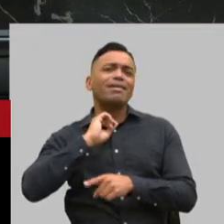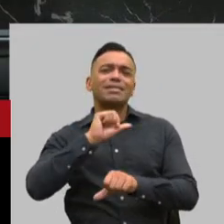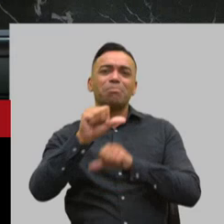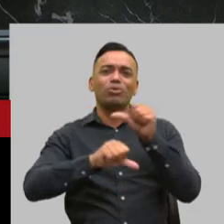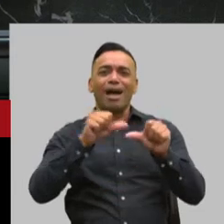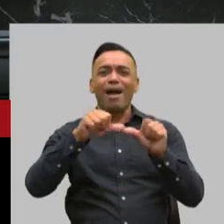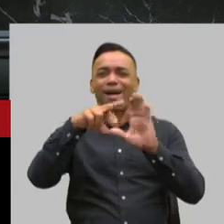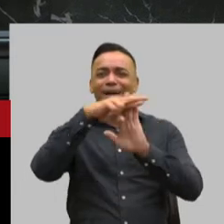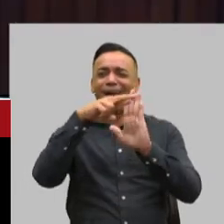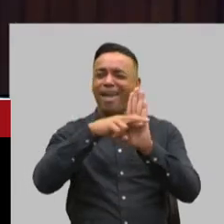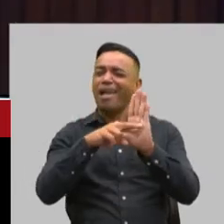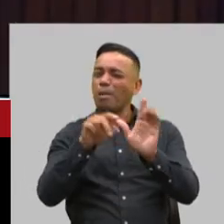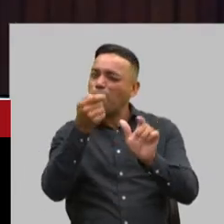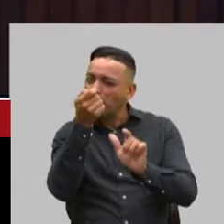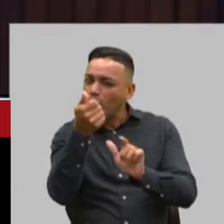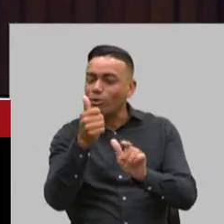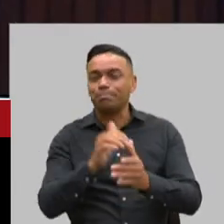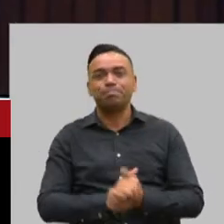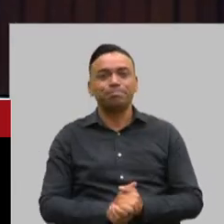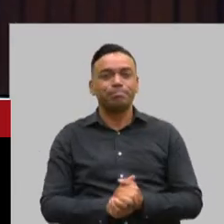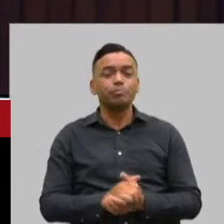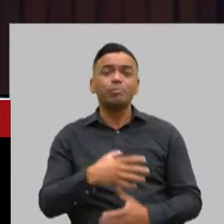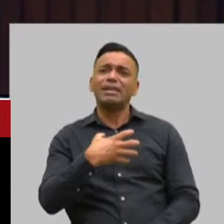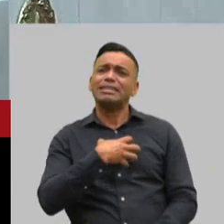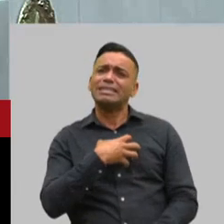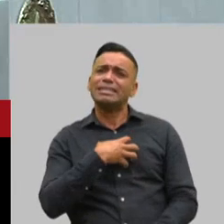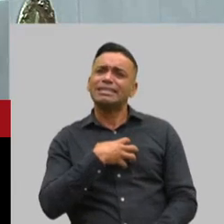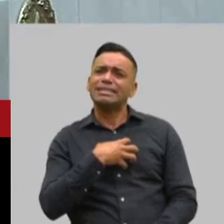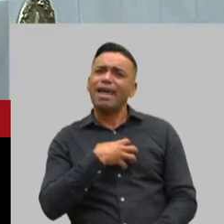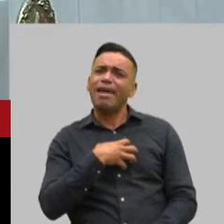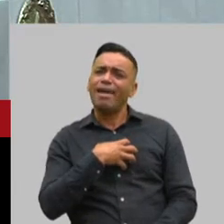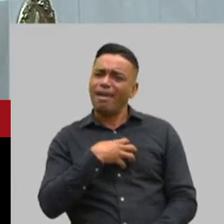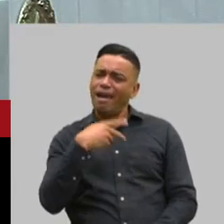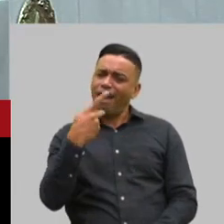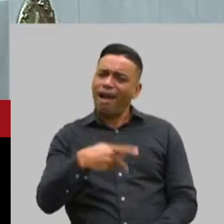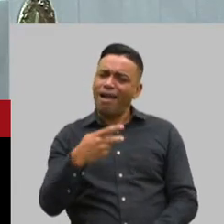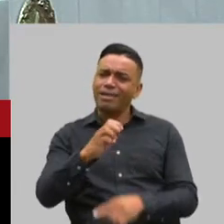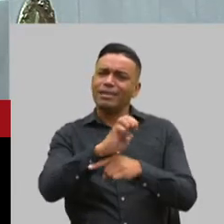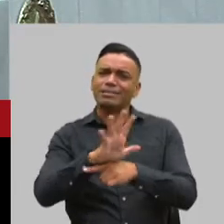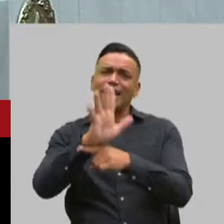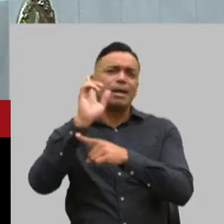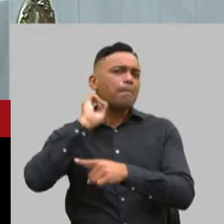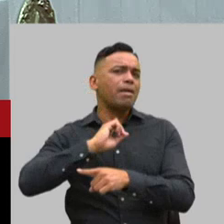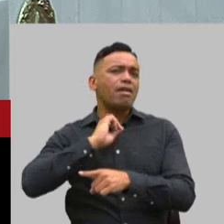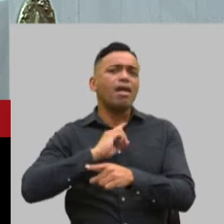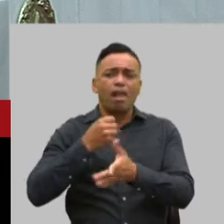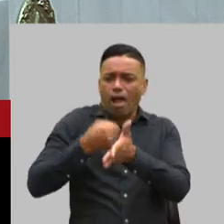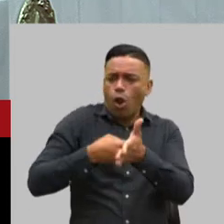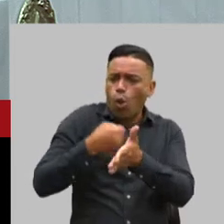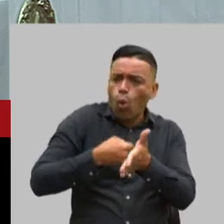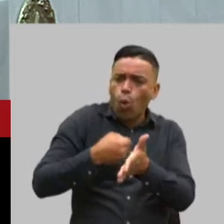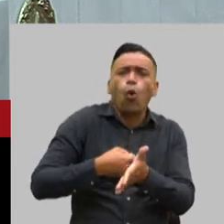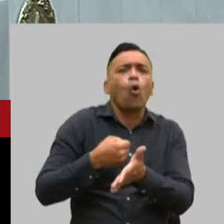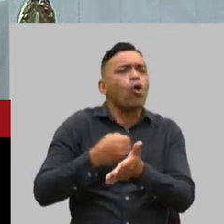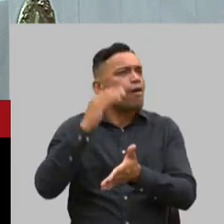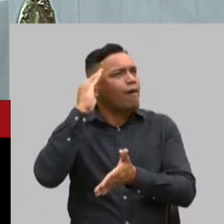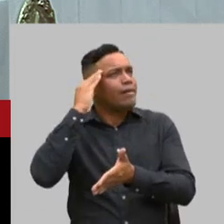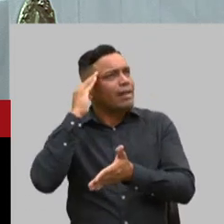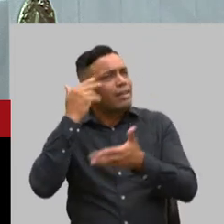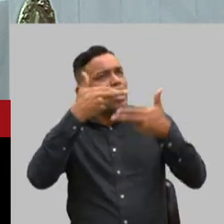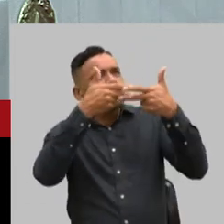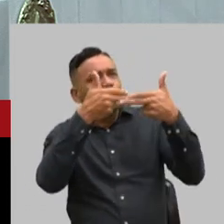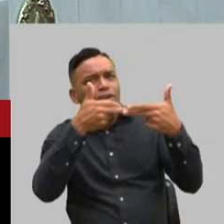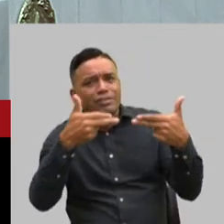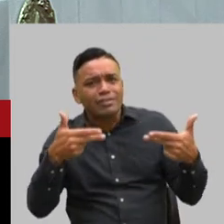só. Ser mineiro é ter coragem de carregar as nossas lutas, de compreender a nossa diversidade, as